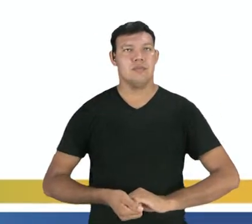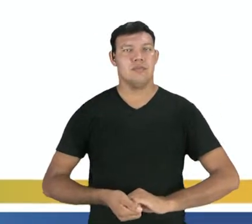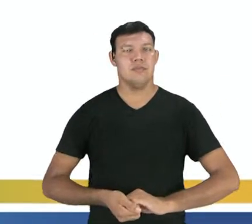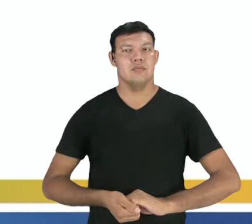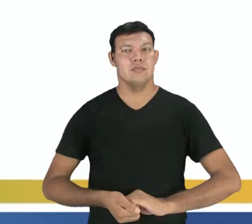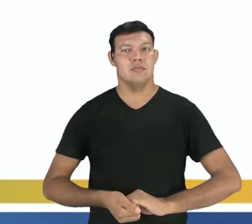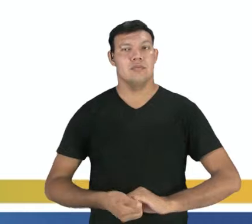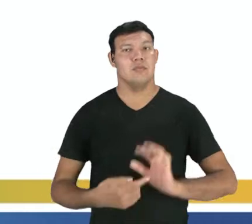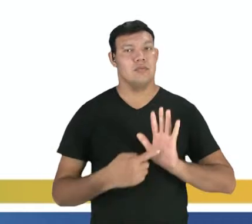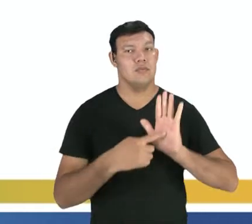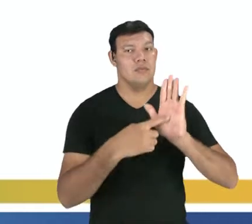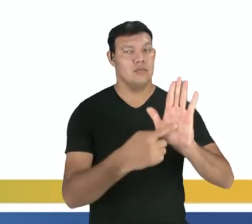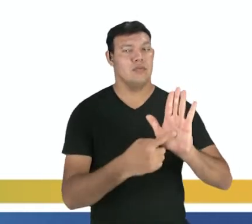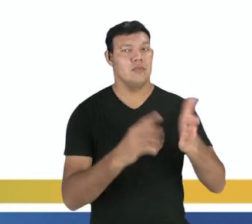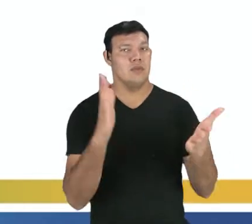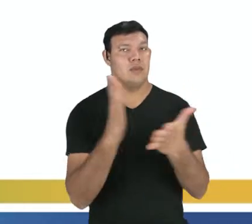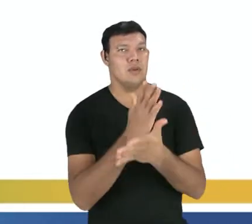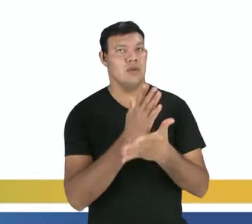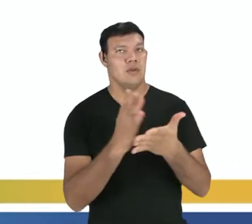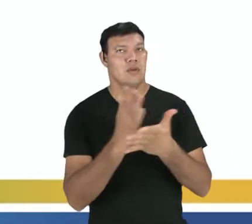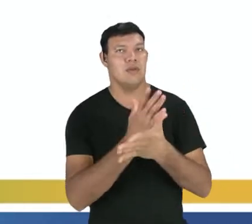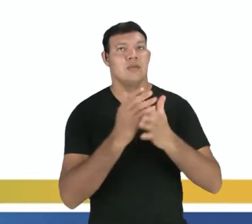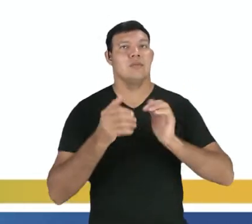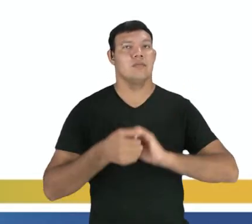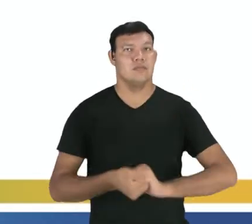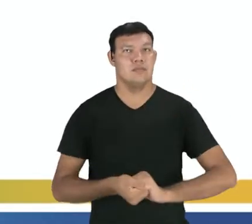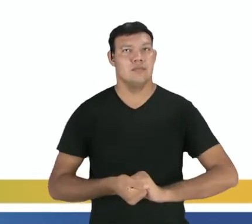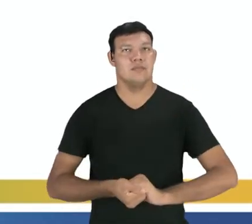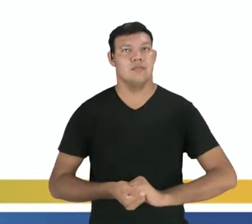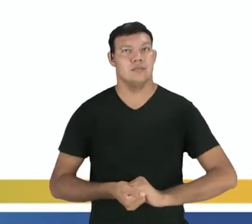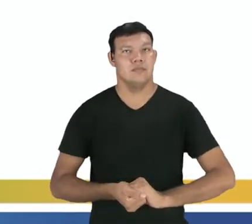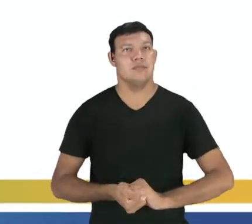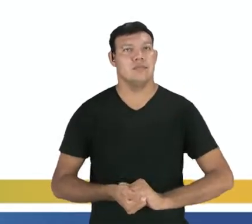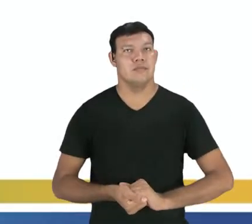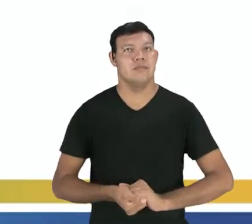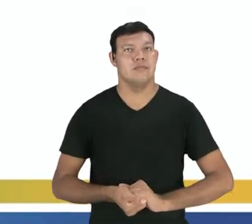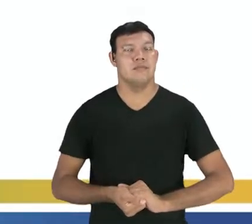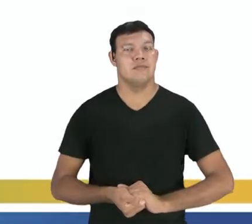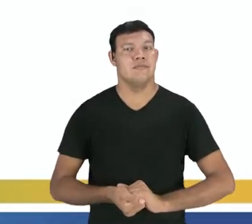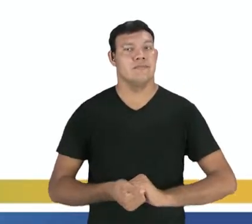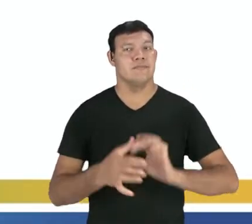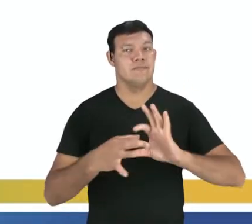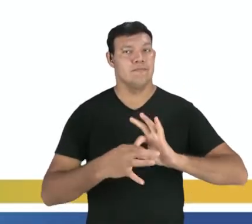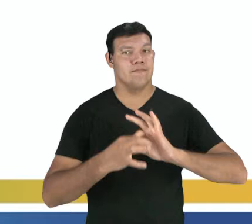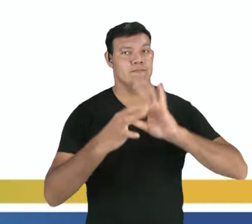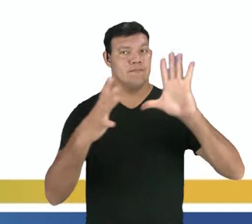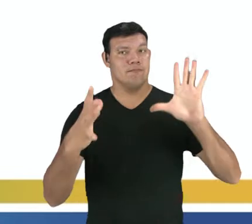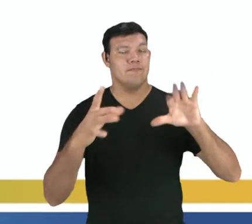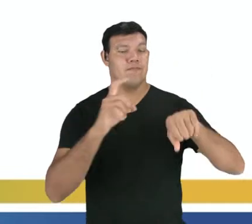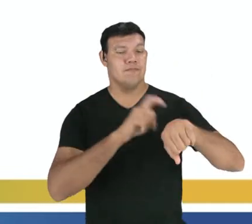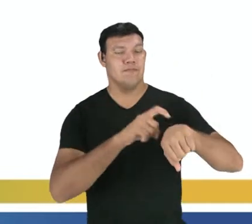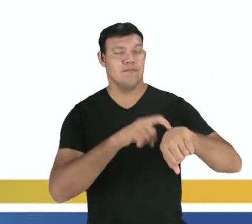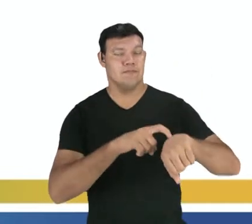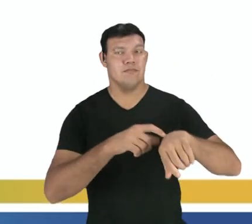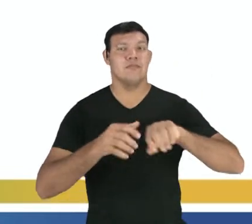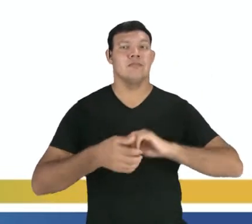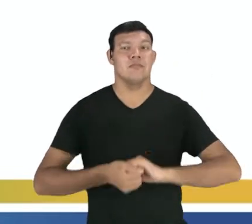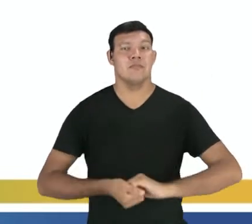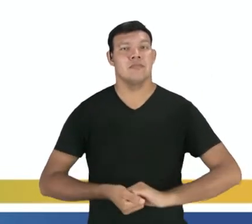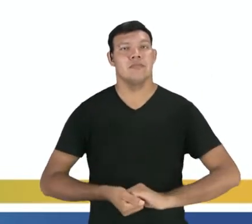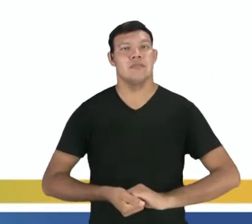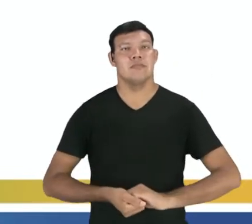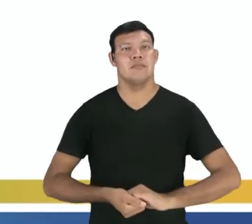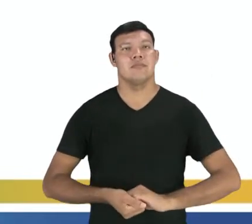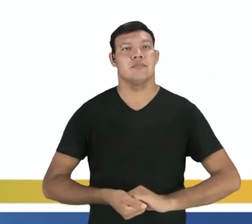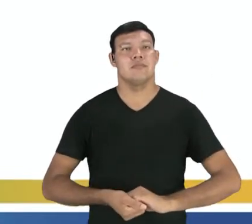Eu trouxe algumas que são chamadas de free time activities para a gente dar uma olhada. São atividades associadas ao tempo livre. E aí